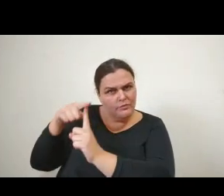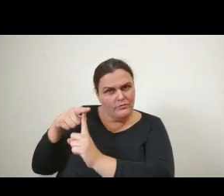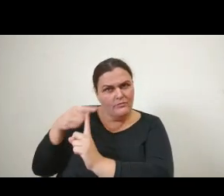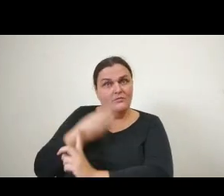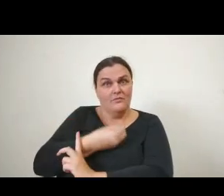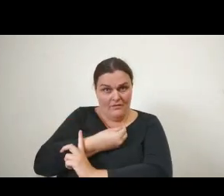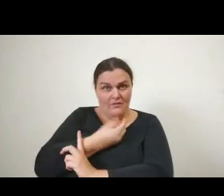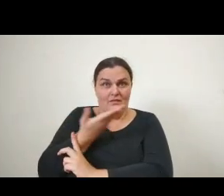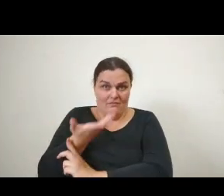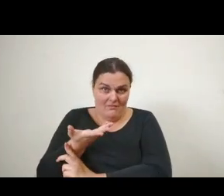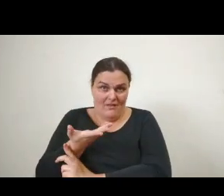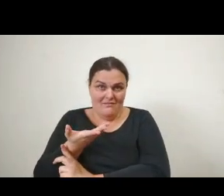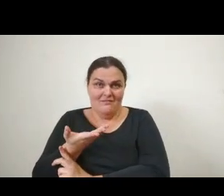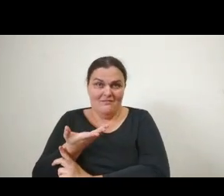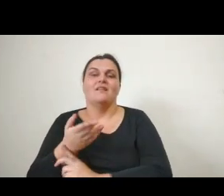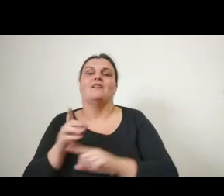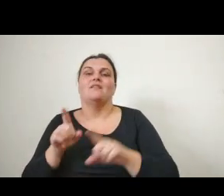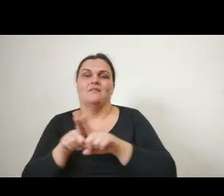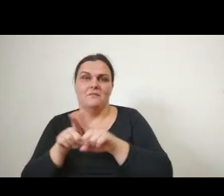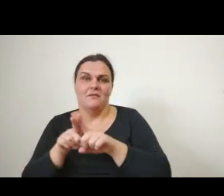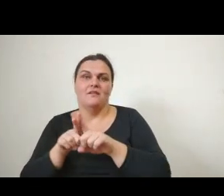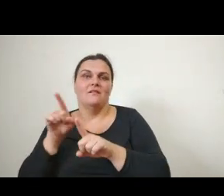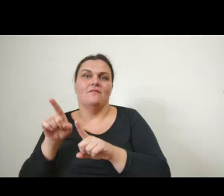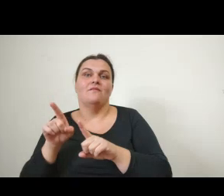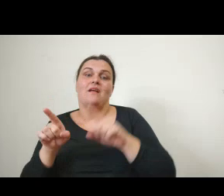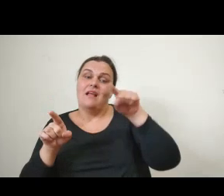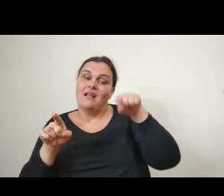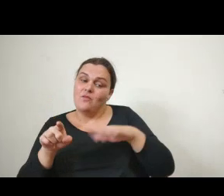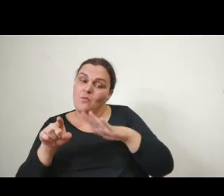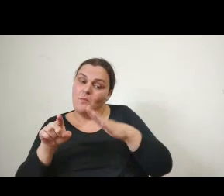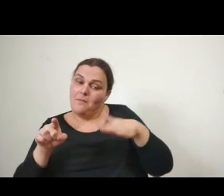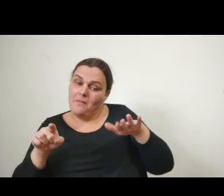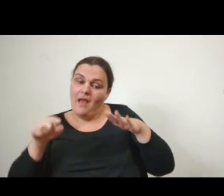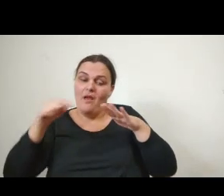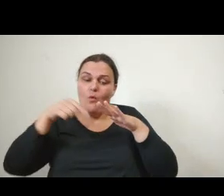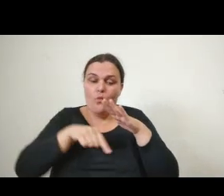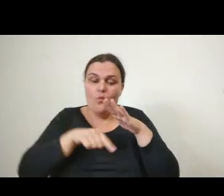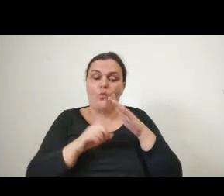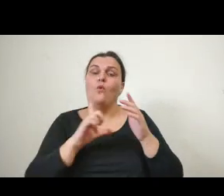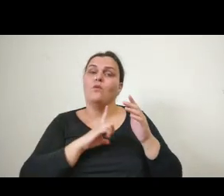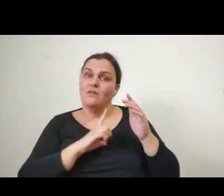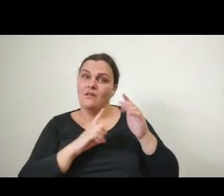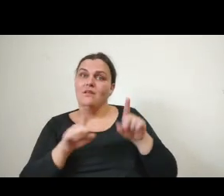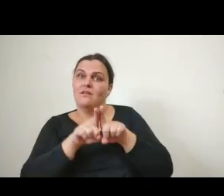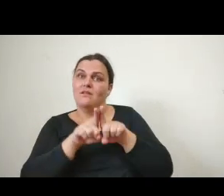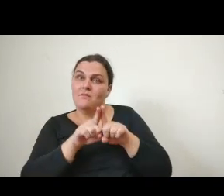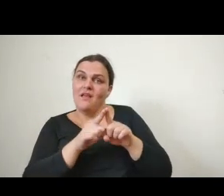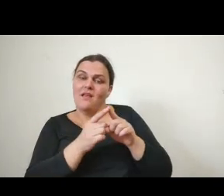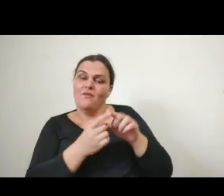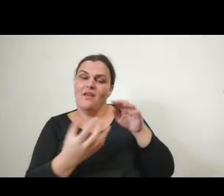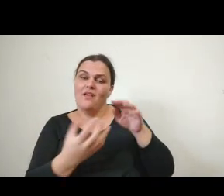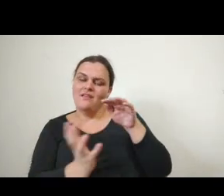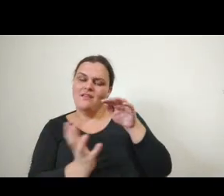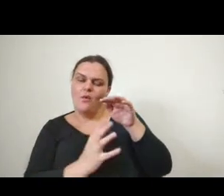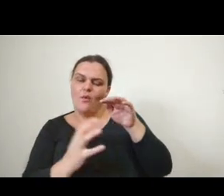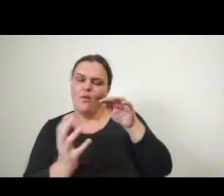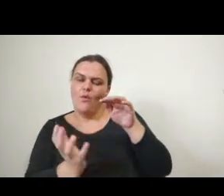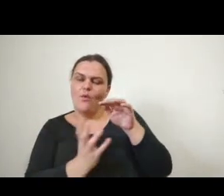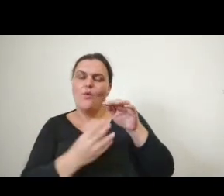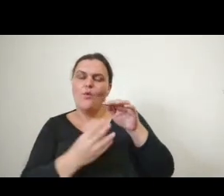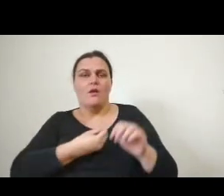de ecossistemas, as árvores, né? Os corais também o são. São engenheiros de ecossistemas, criam o habitat